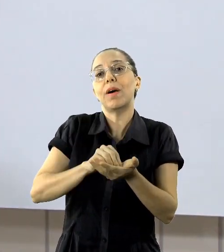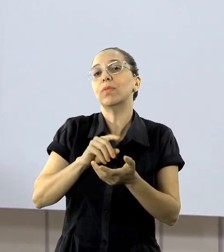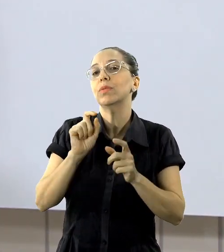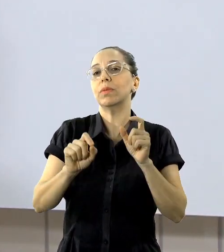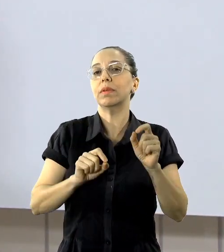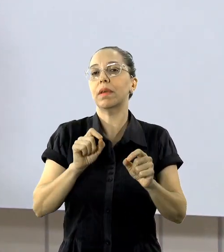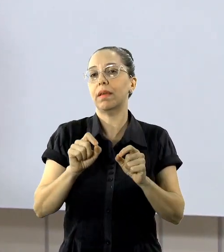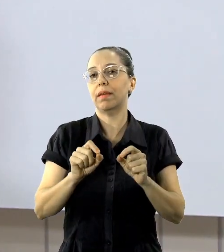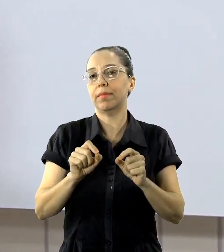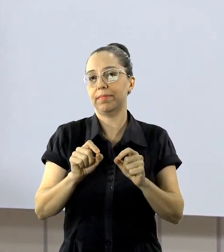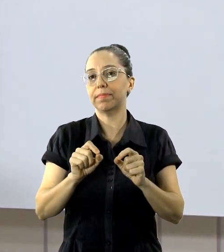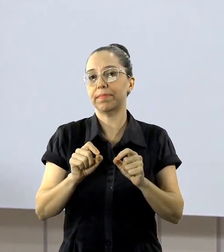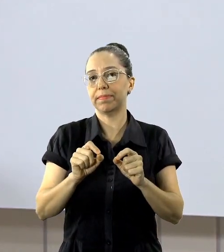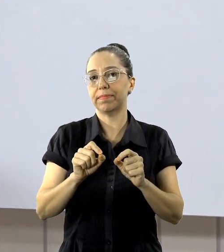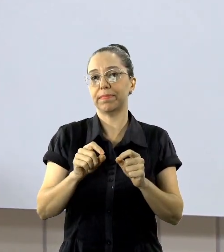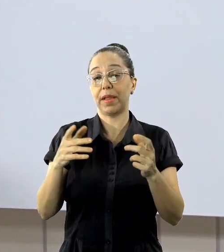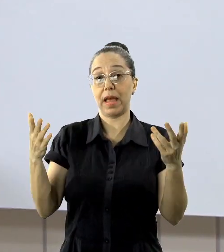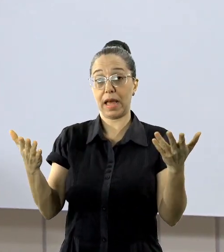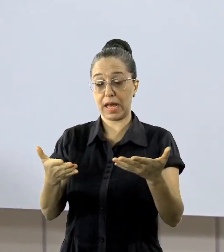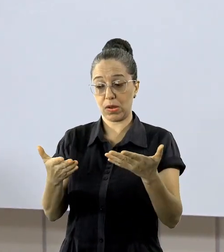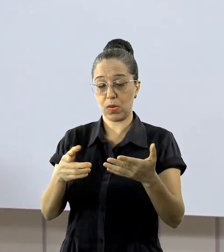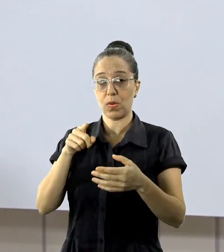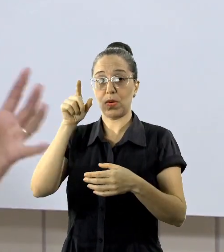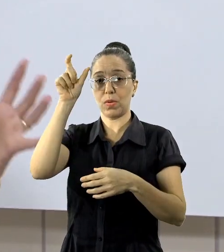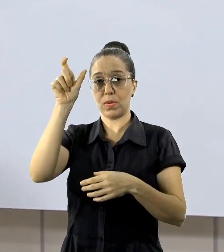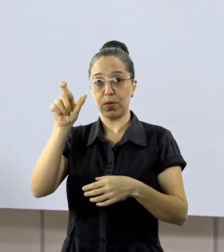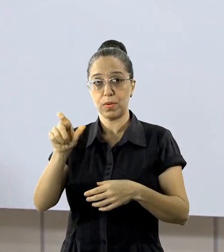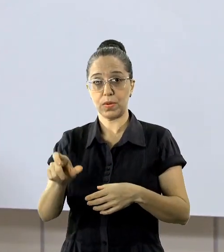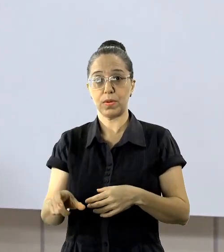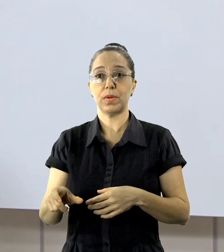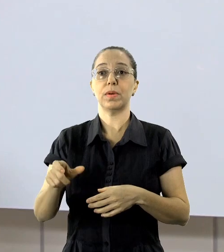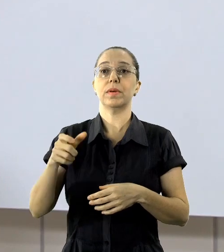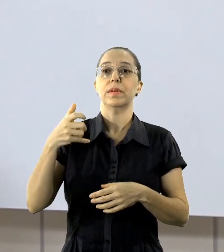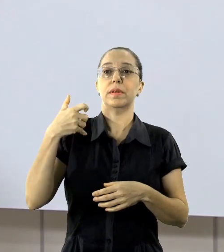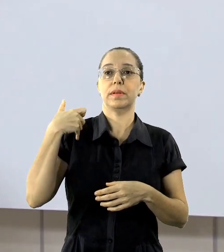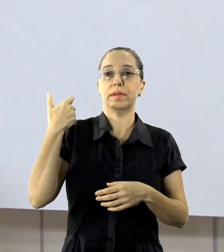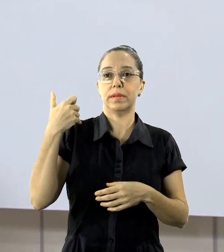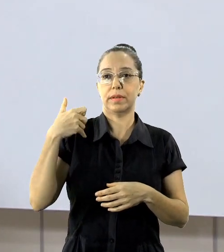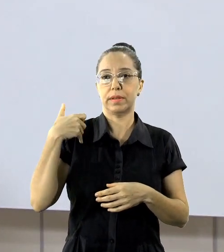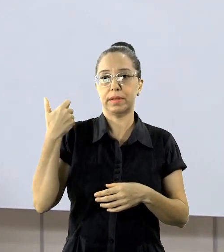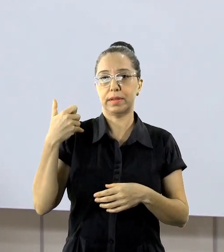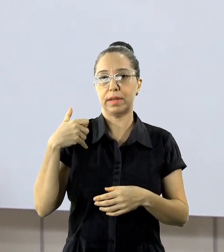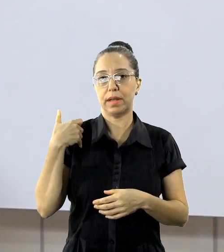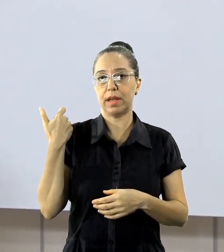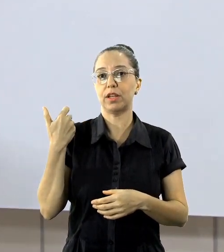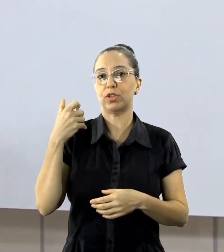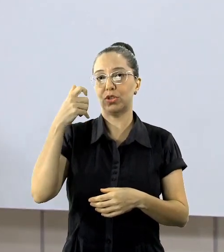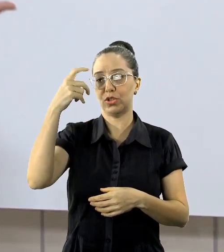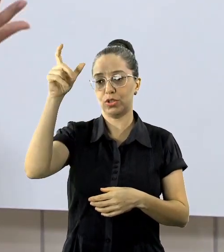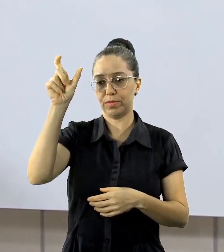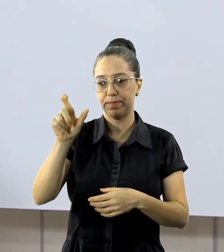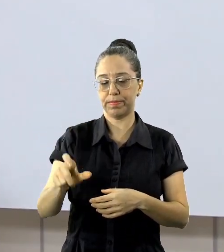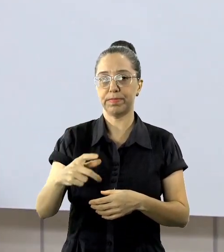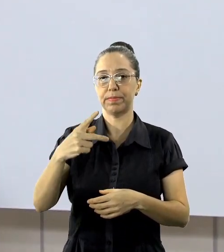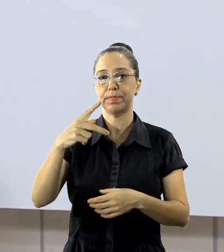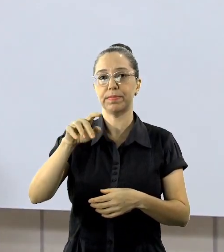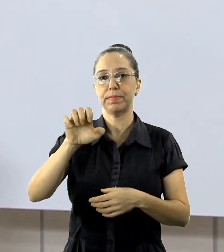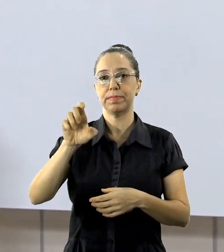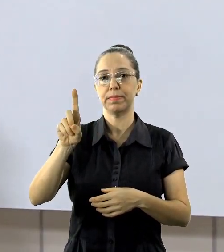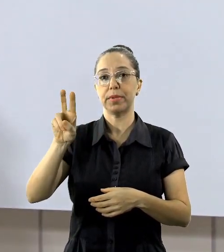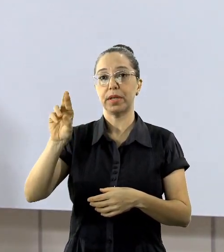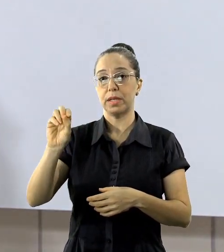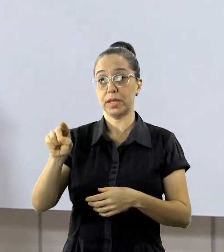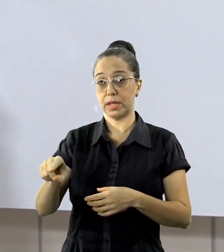a idade de Pedro, né, 18 anos, e temos a soma das idades dos dois, mas não temos a idade do pai de